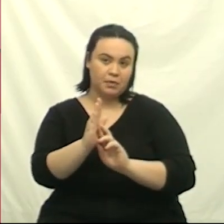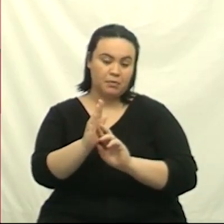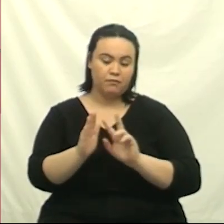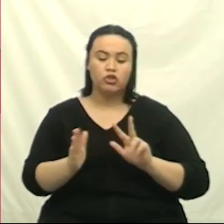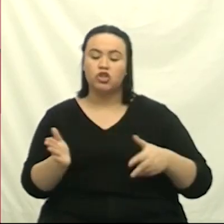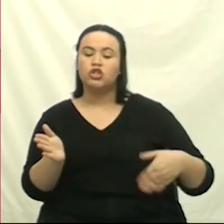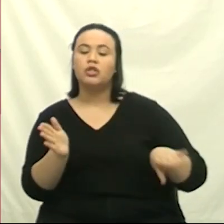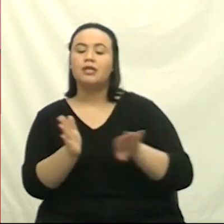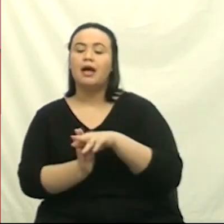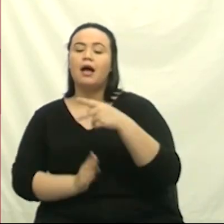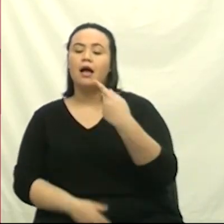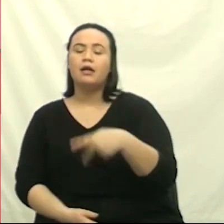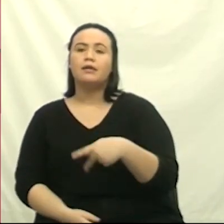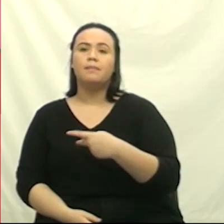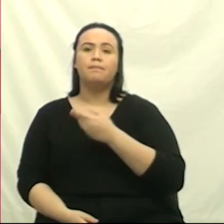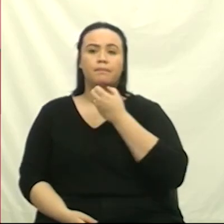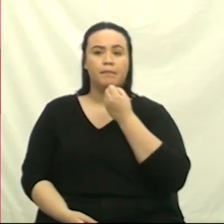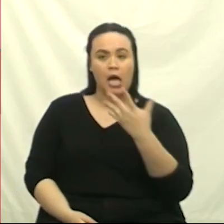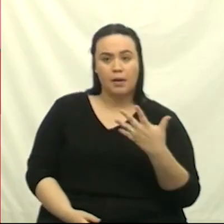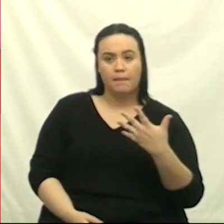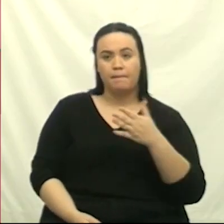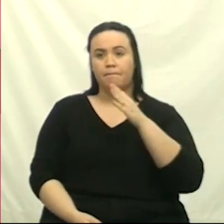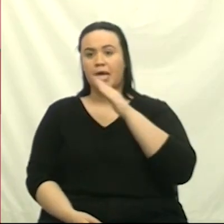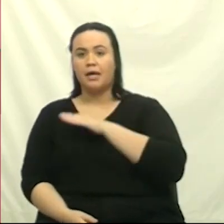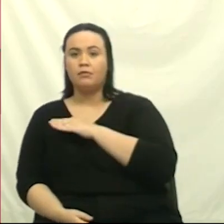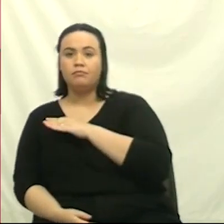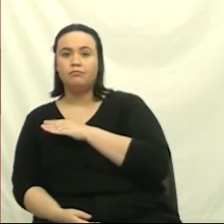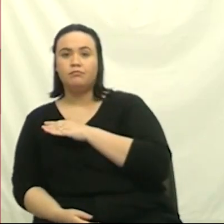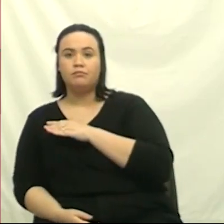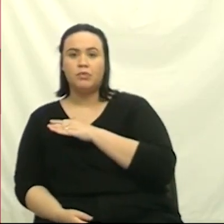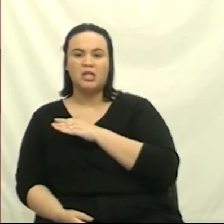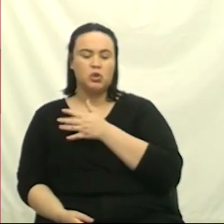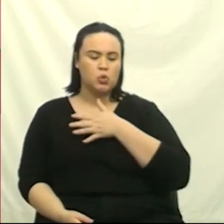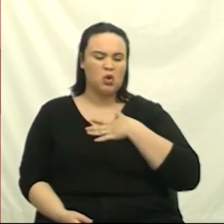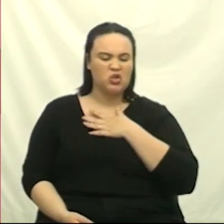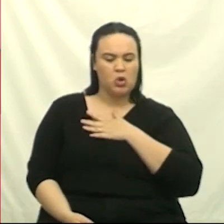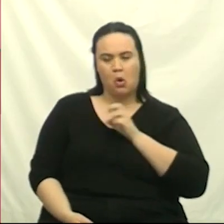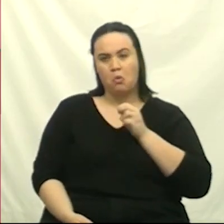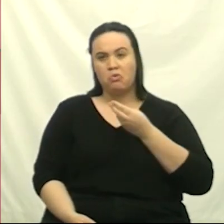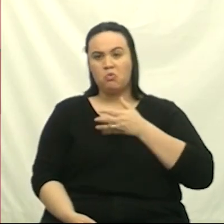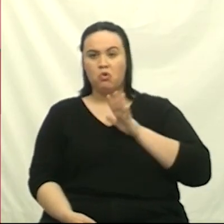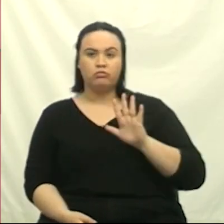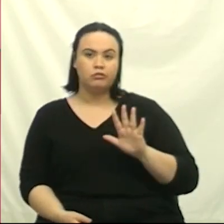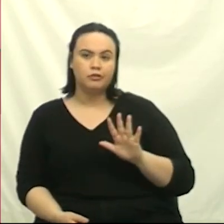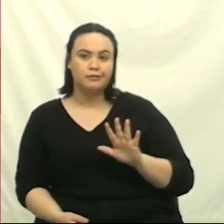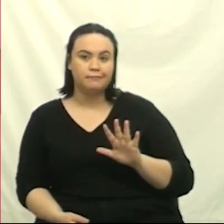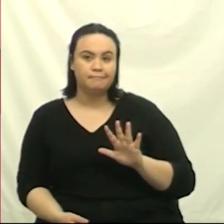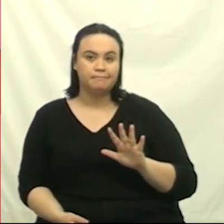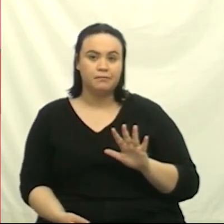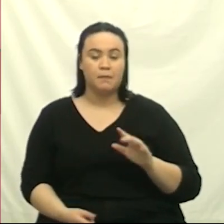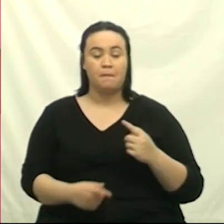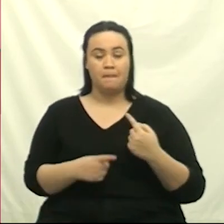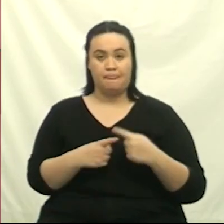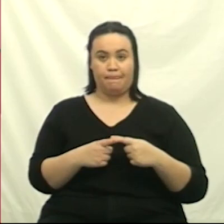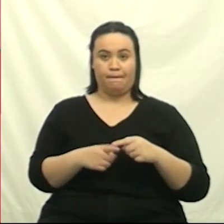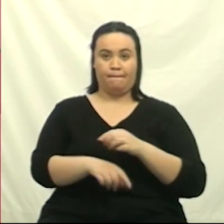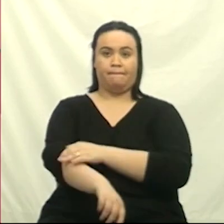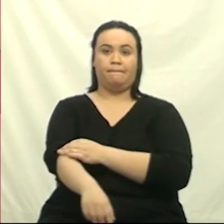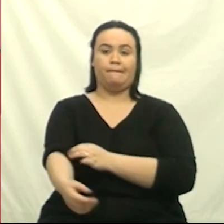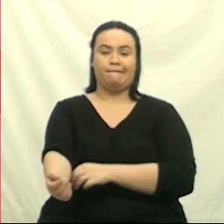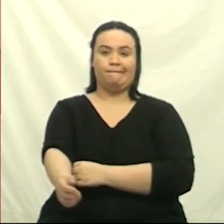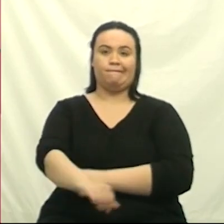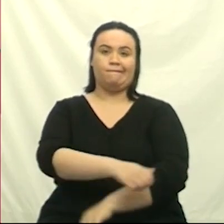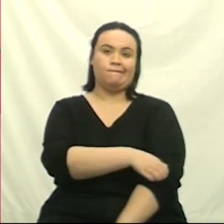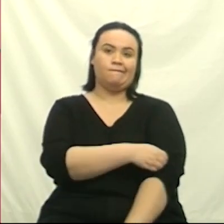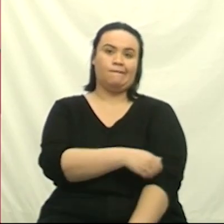aqui reivindicar bem ou mal torçamos o nariz ou não eu falo isso presidente porque com muita